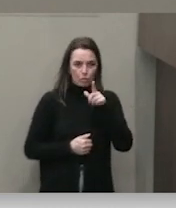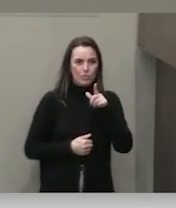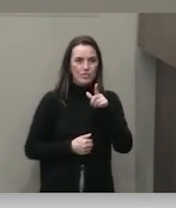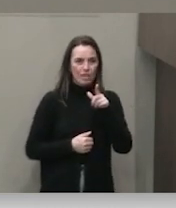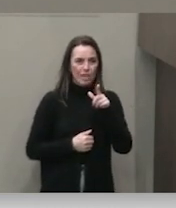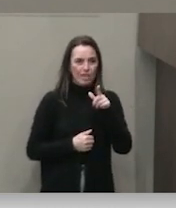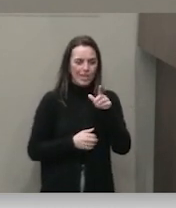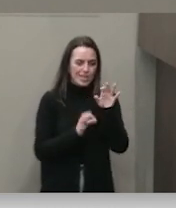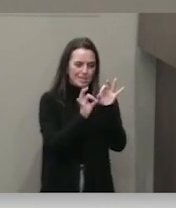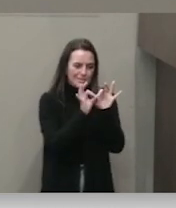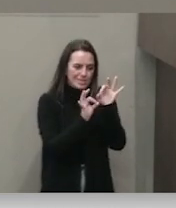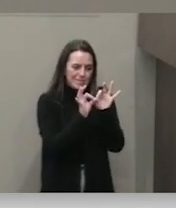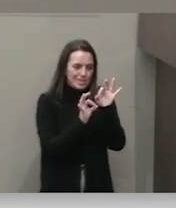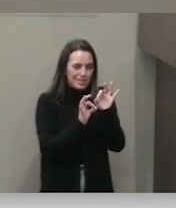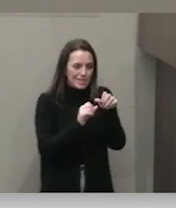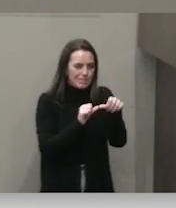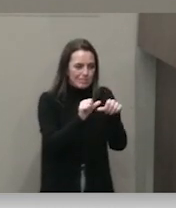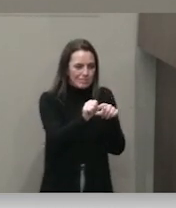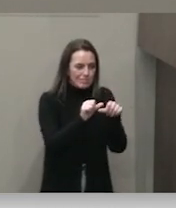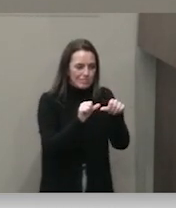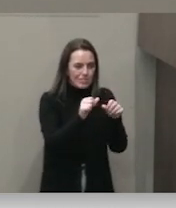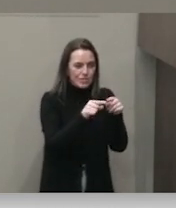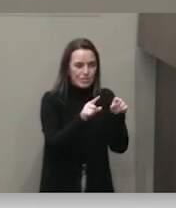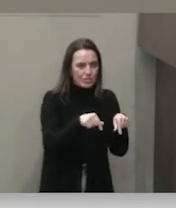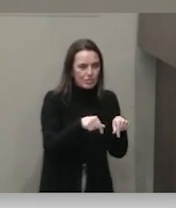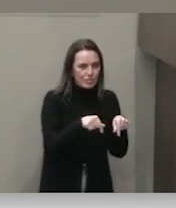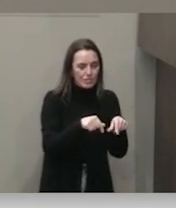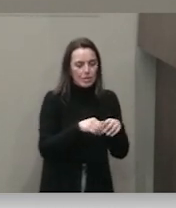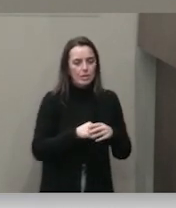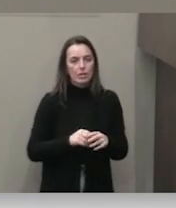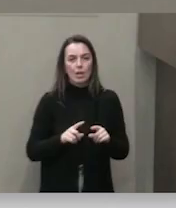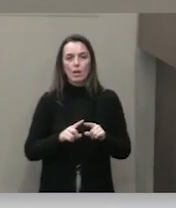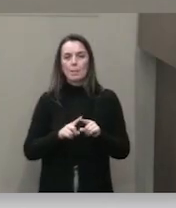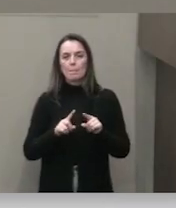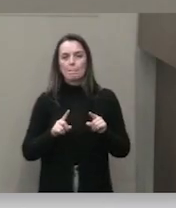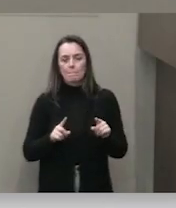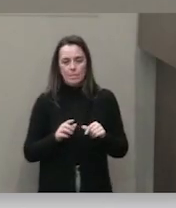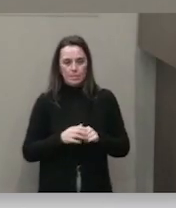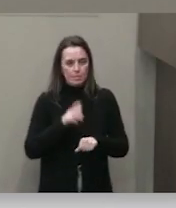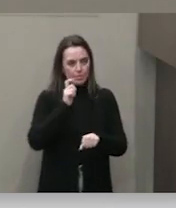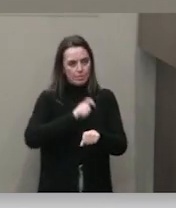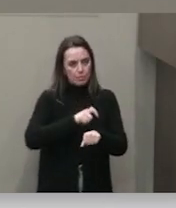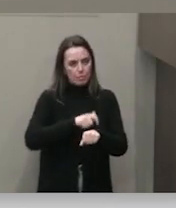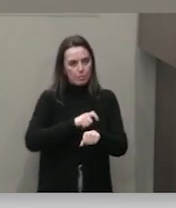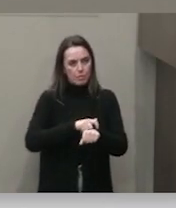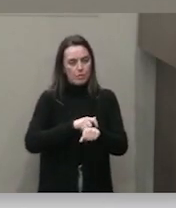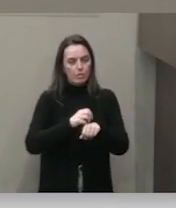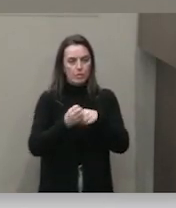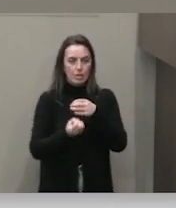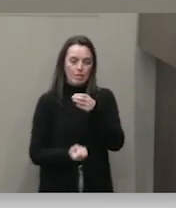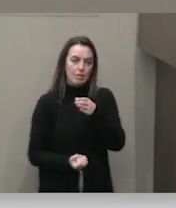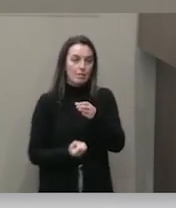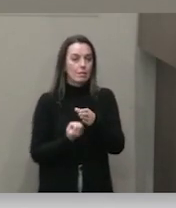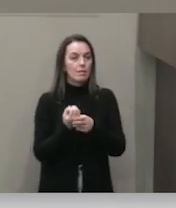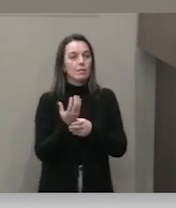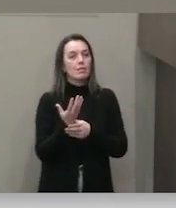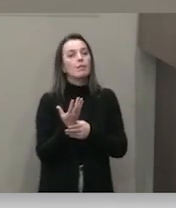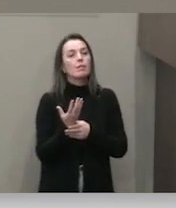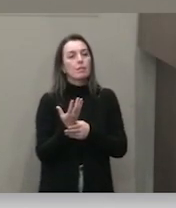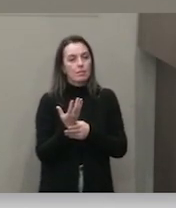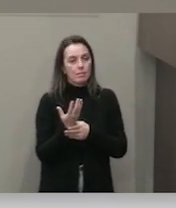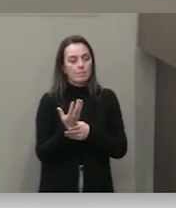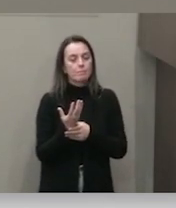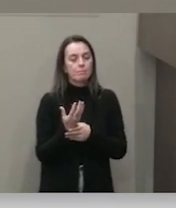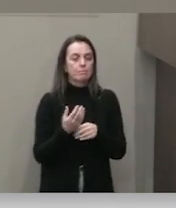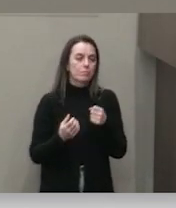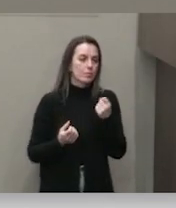ajustar. Porém, a partir do momento que você cria algo que privilegia